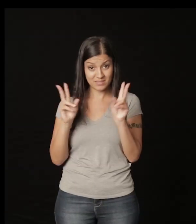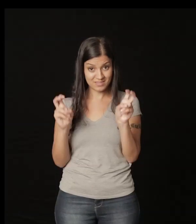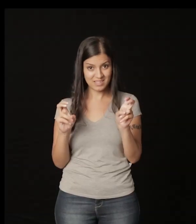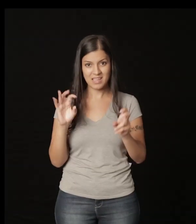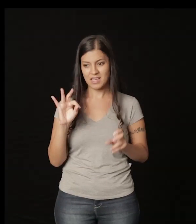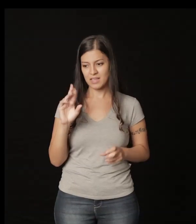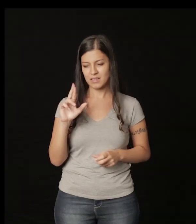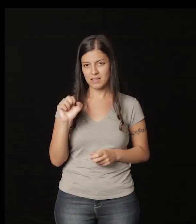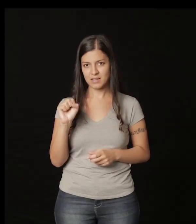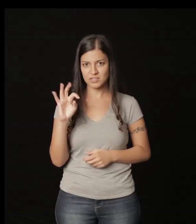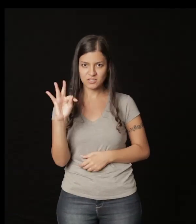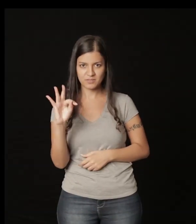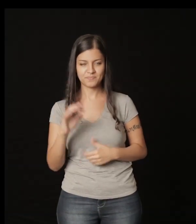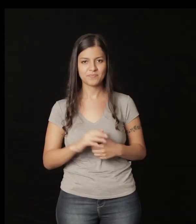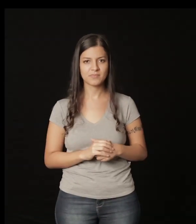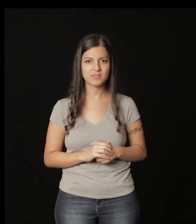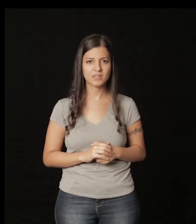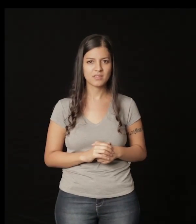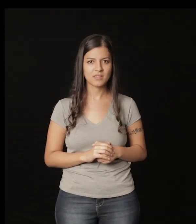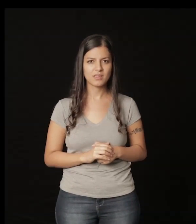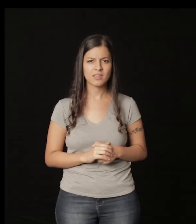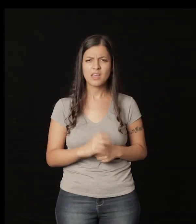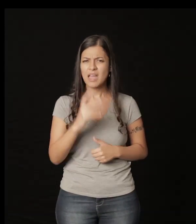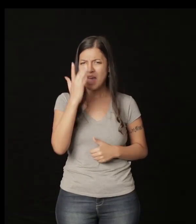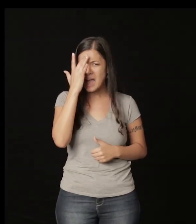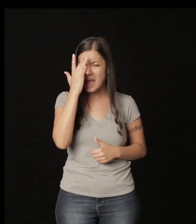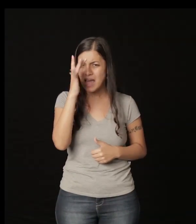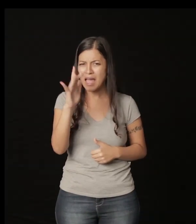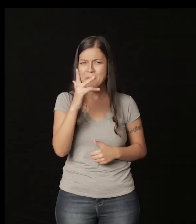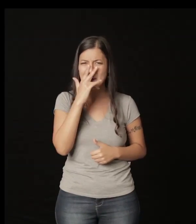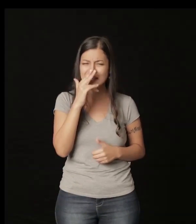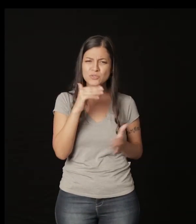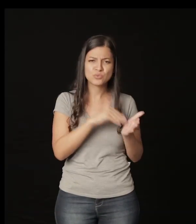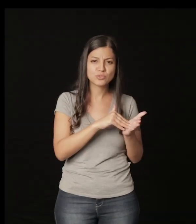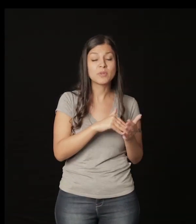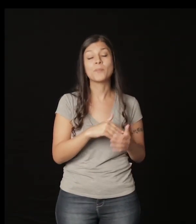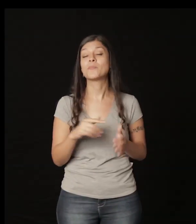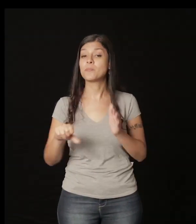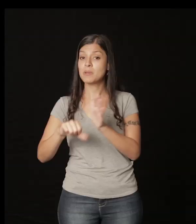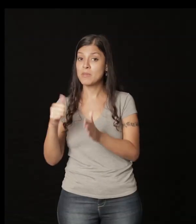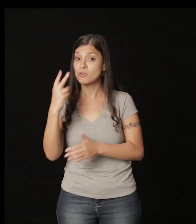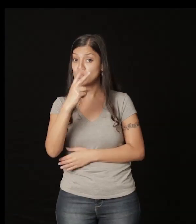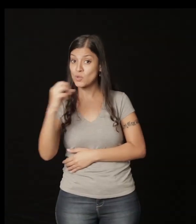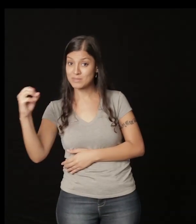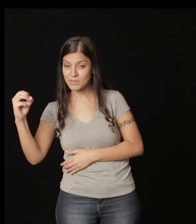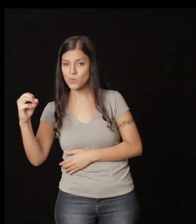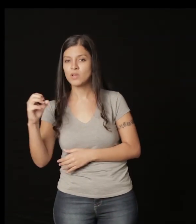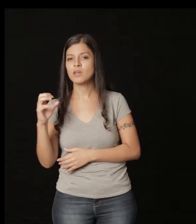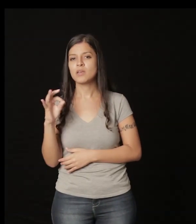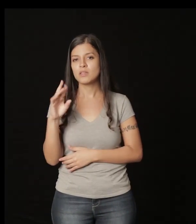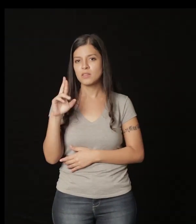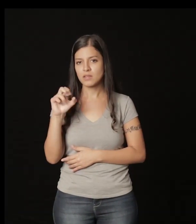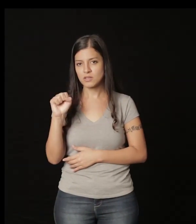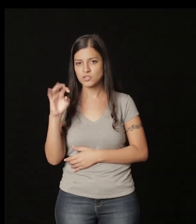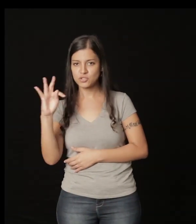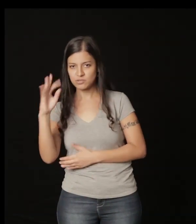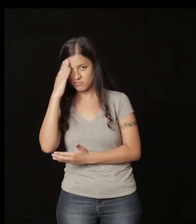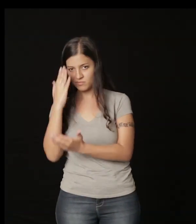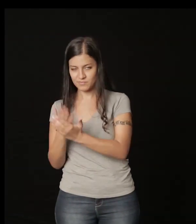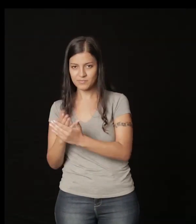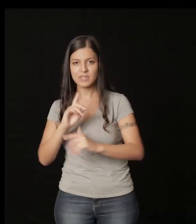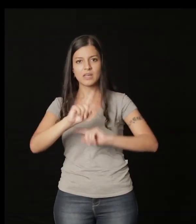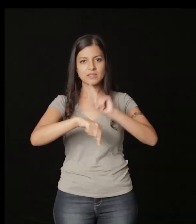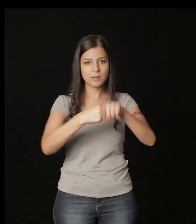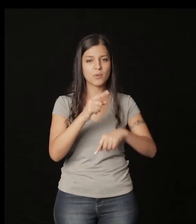né? E o, não sei se é o último, mas... o primeiro é Trust, em 2000.